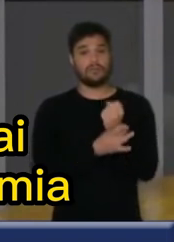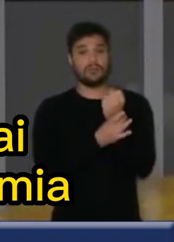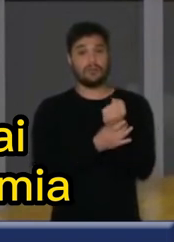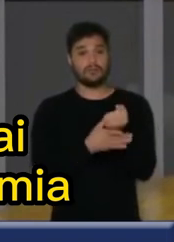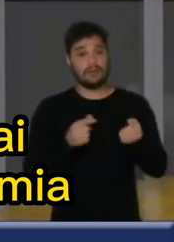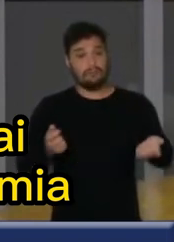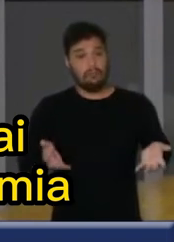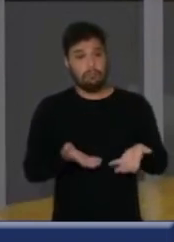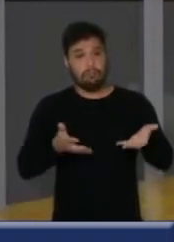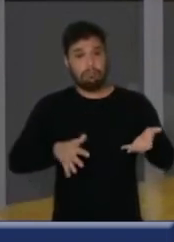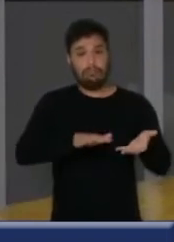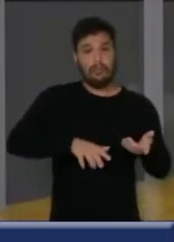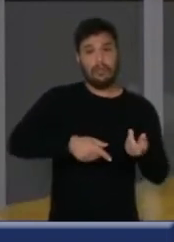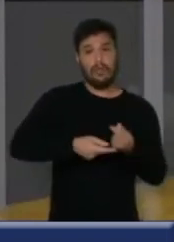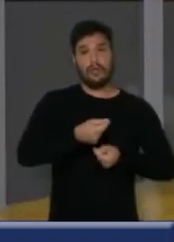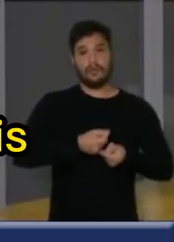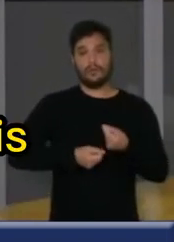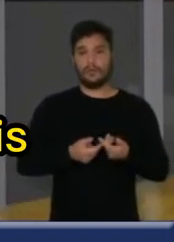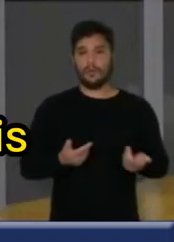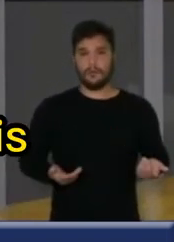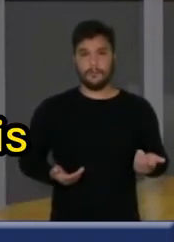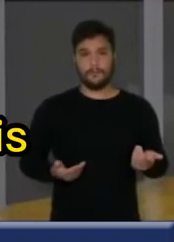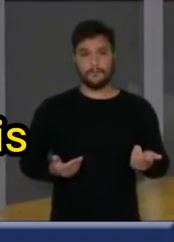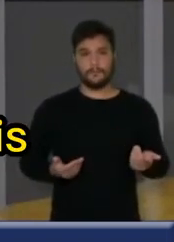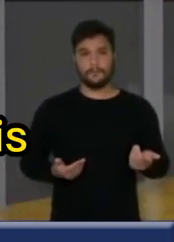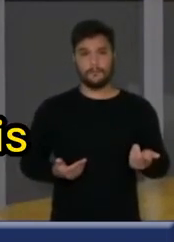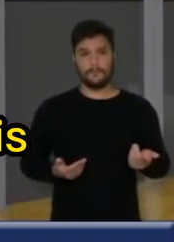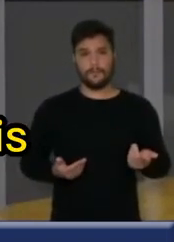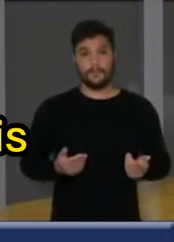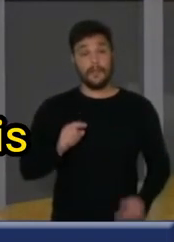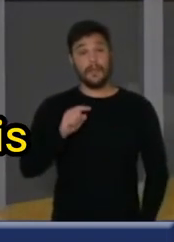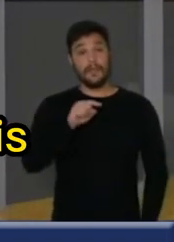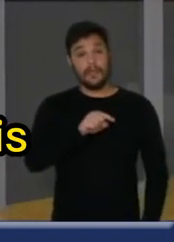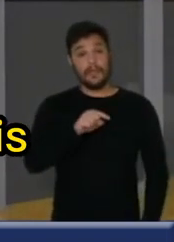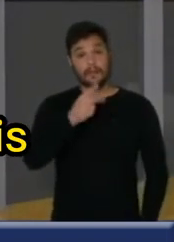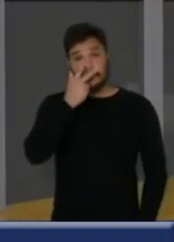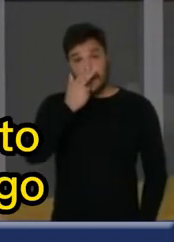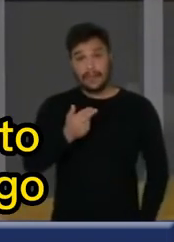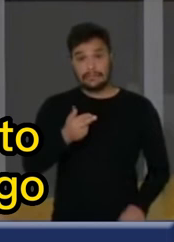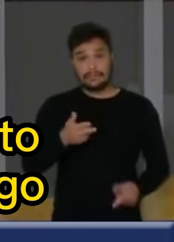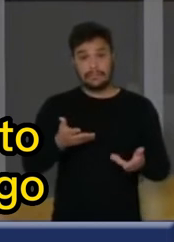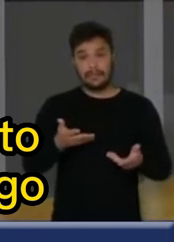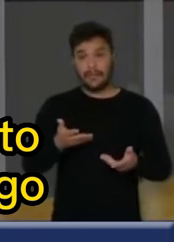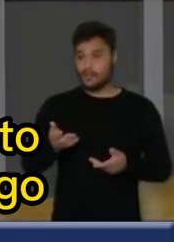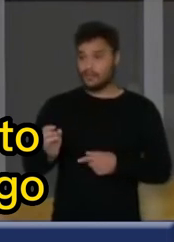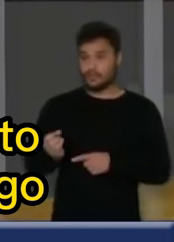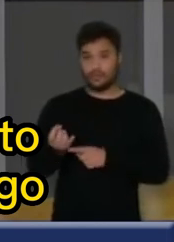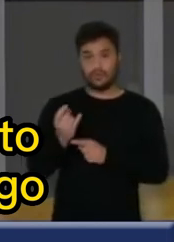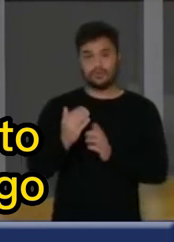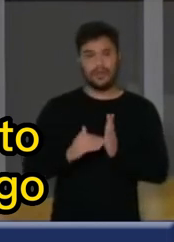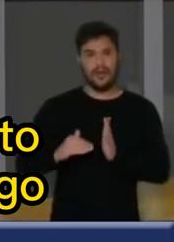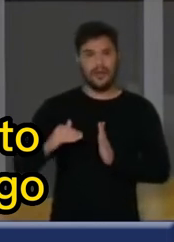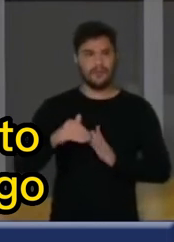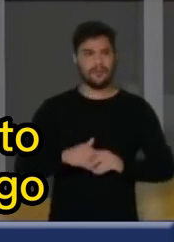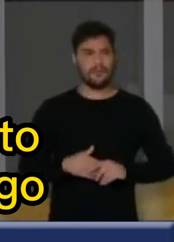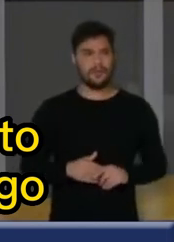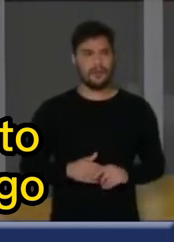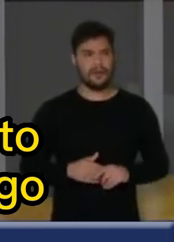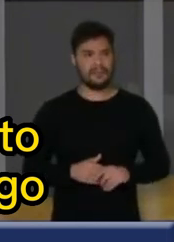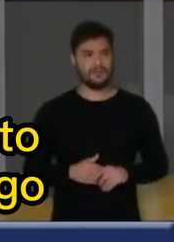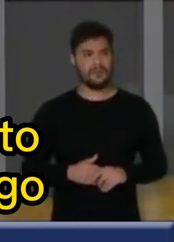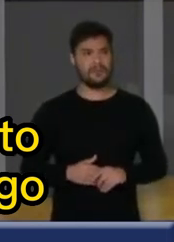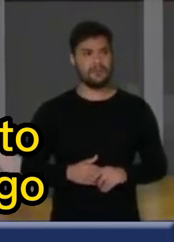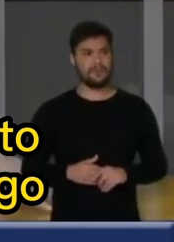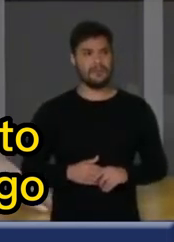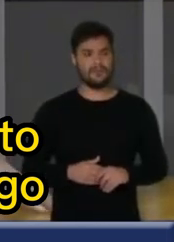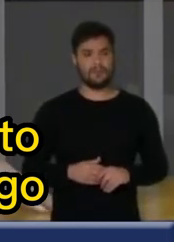nossa economia. Ele acaba promovendo mais alta de juros e fazendo um cenário perfeito para